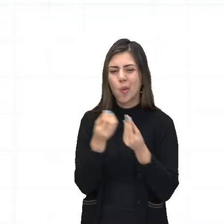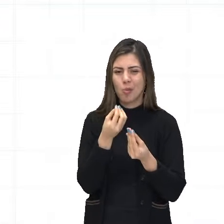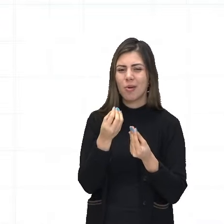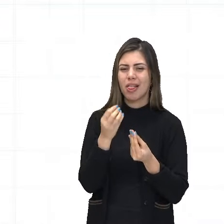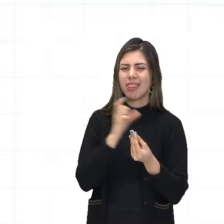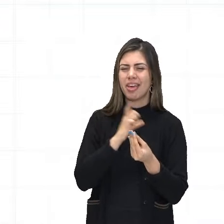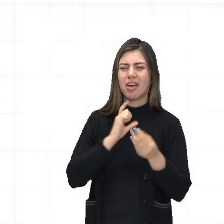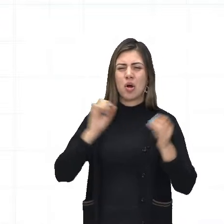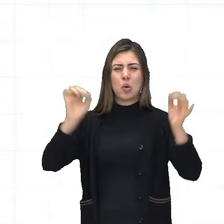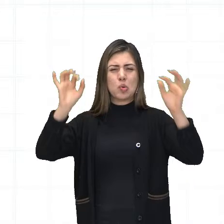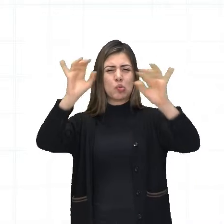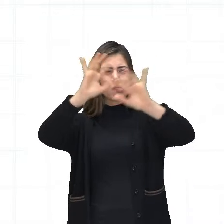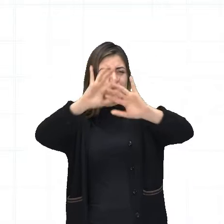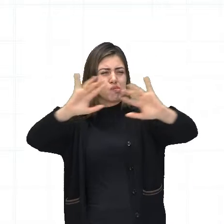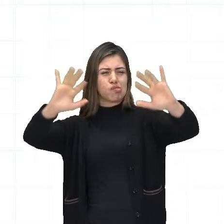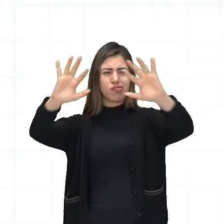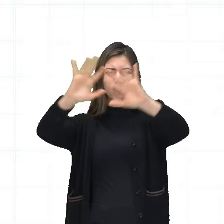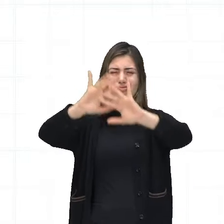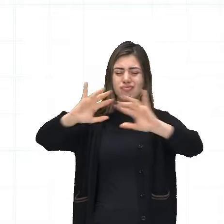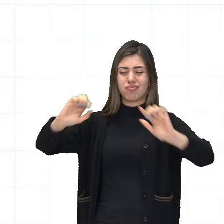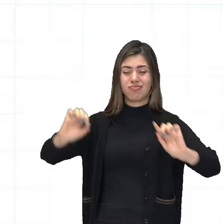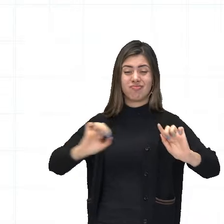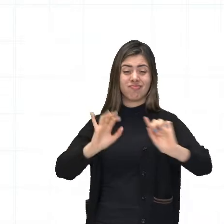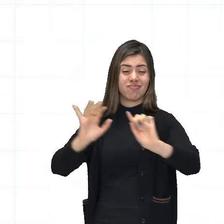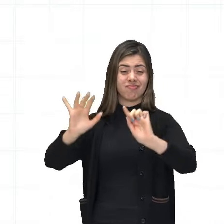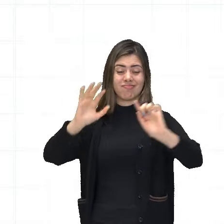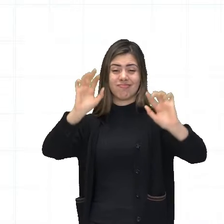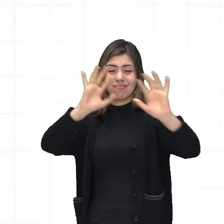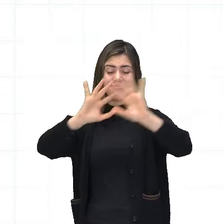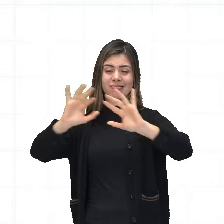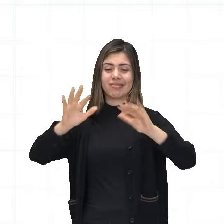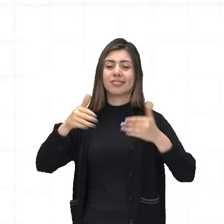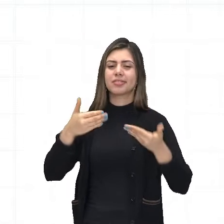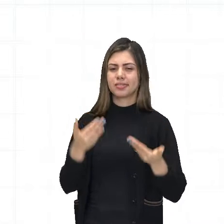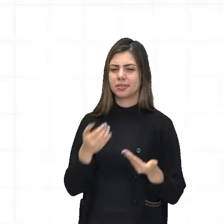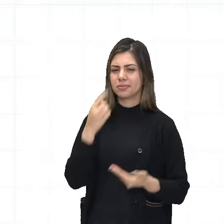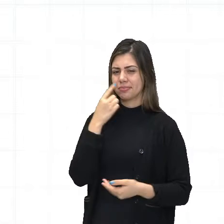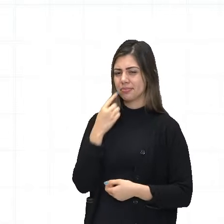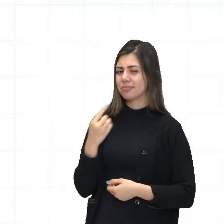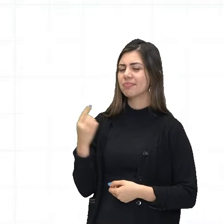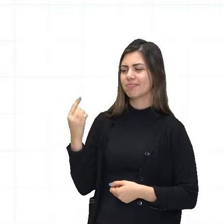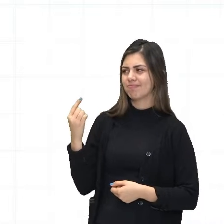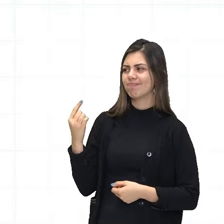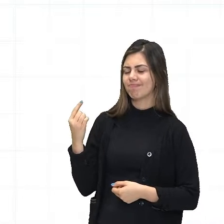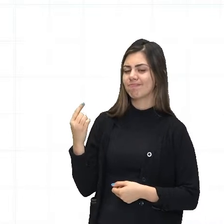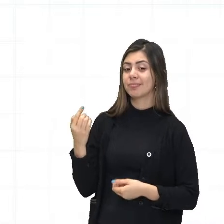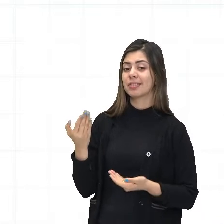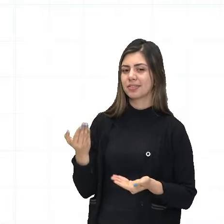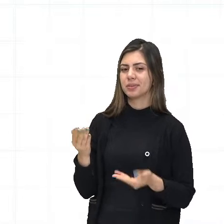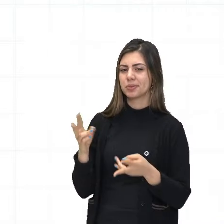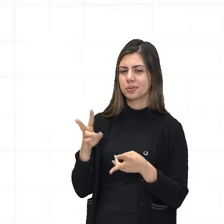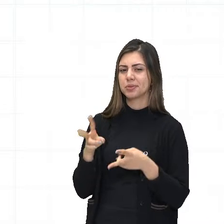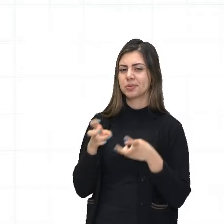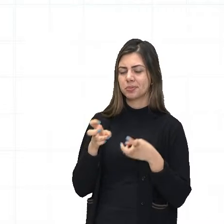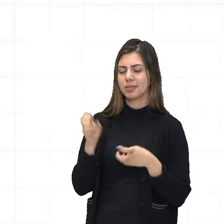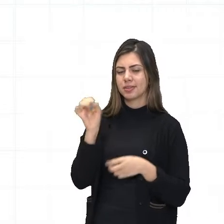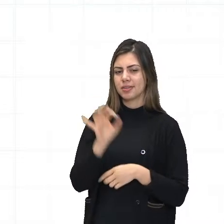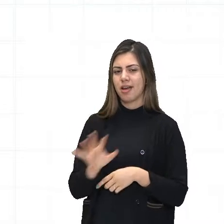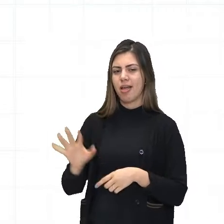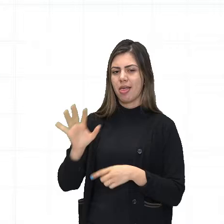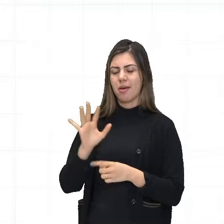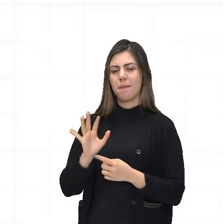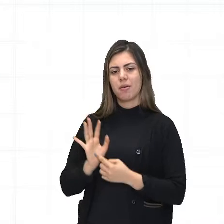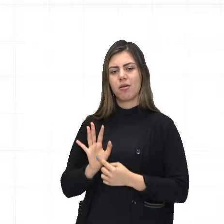uma grande quantidade de fumaça, né? Então, a gente consegue observar bem, através dessa